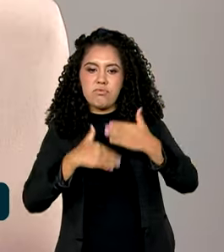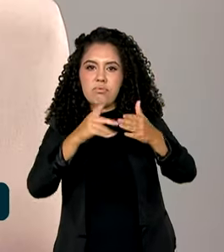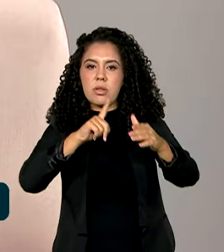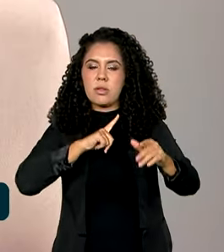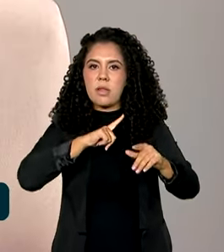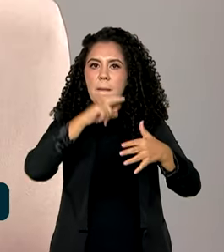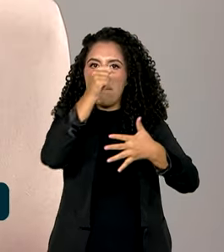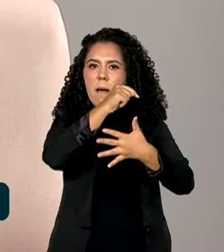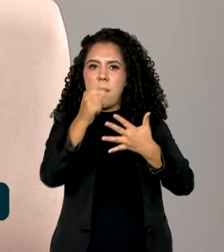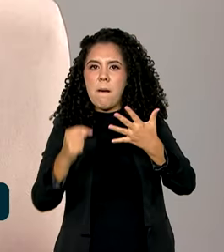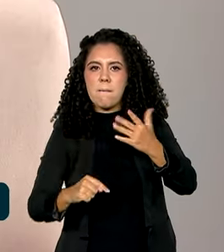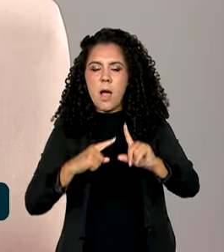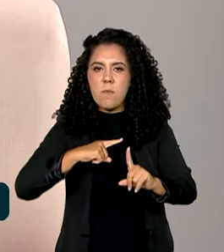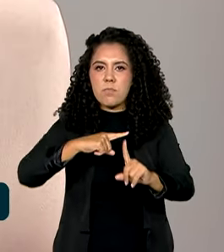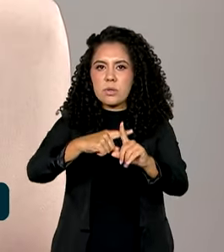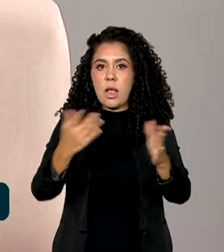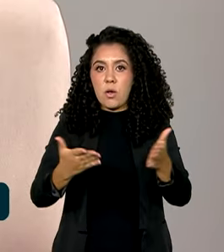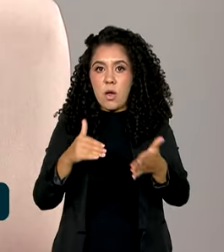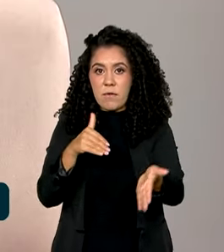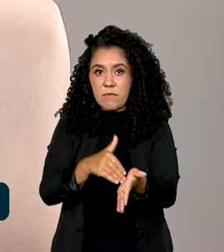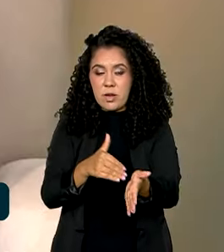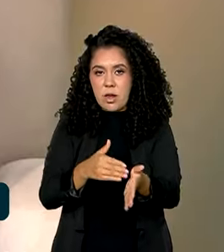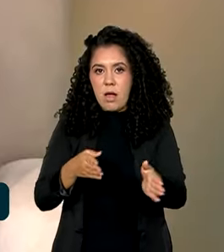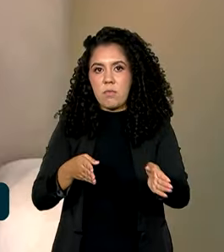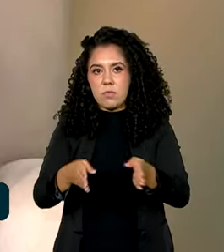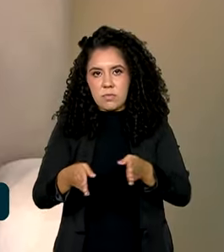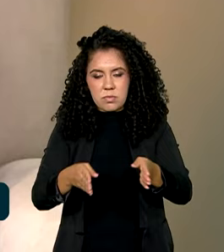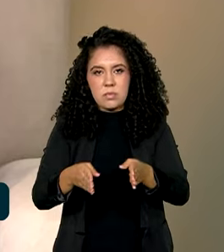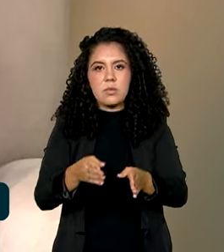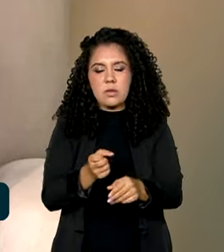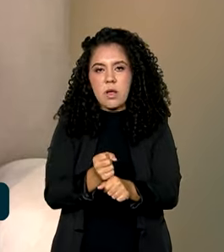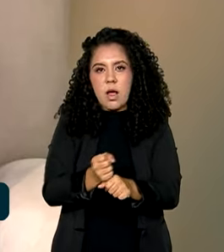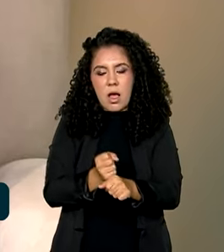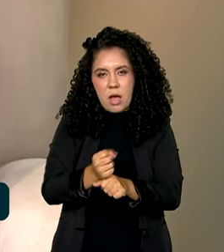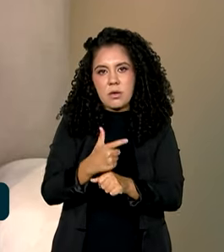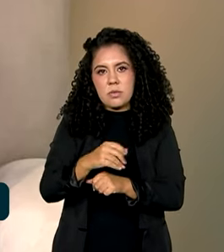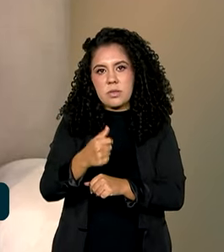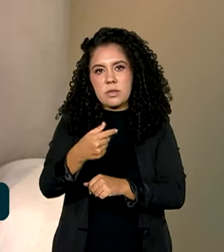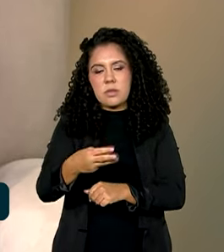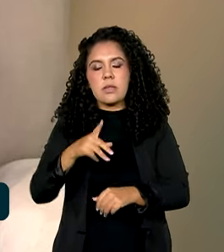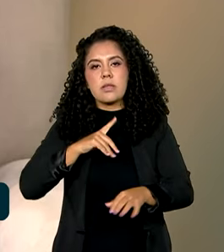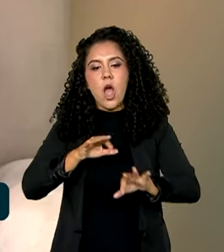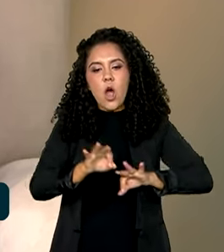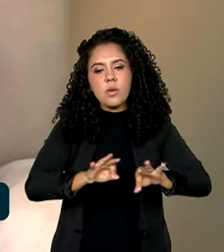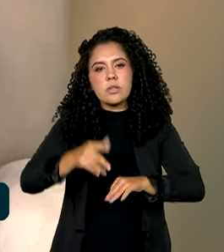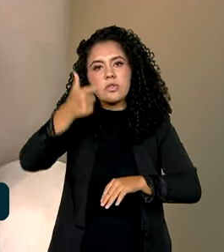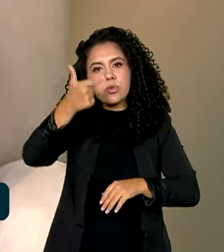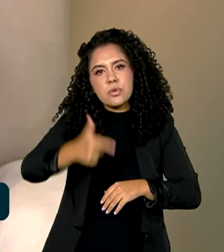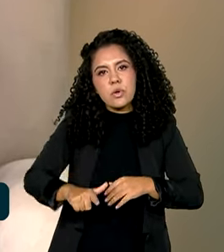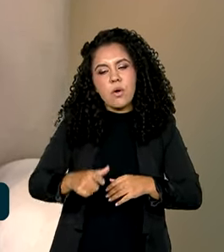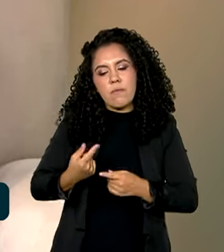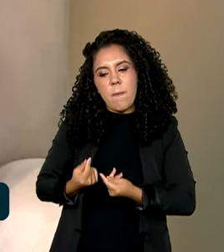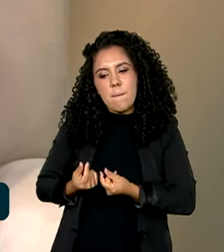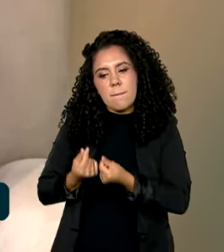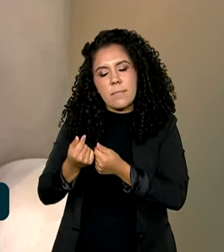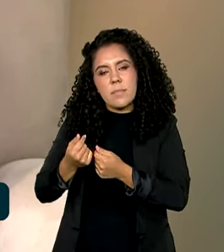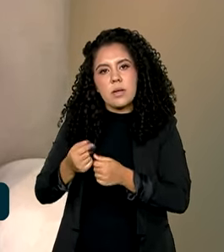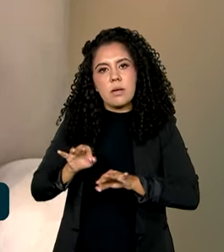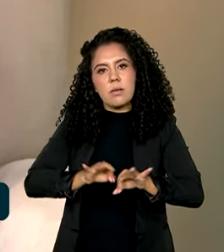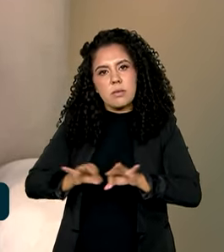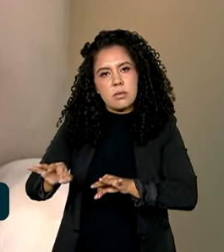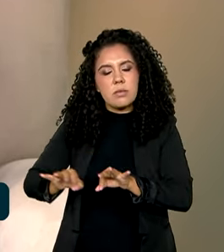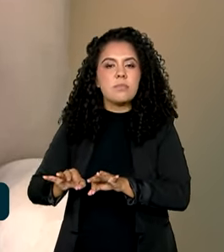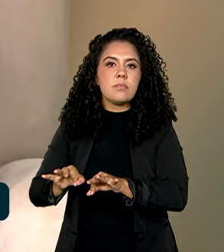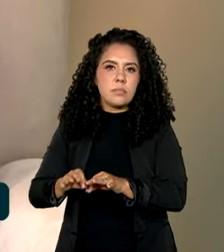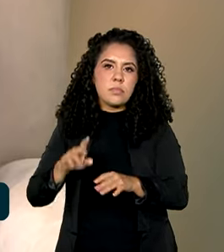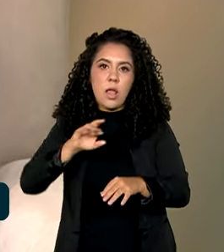né? Esse momento de final de ano é um momento em que muitas pessoas estão reorganizando o seu planejamento financeiro e o Desenrola, ele vem nesse contexto,